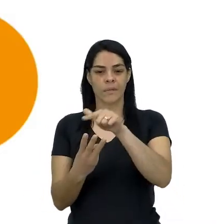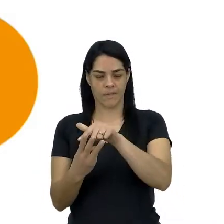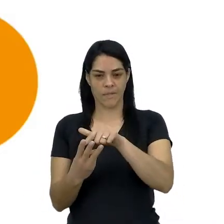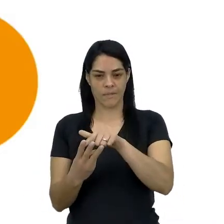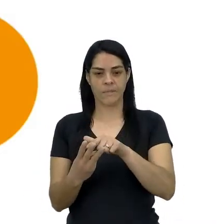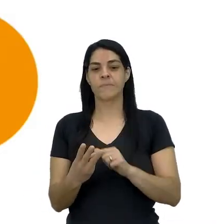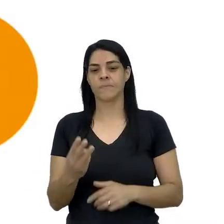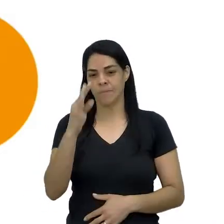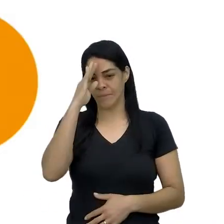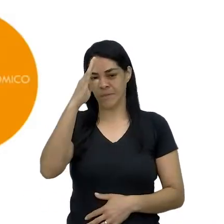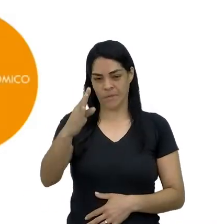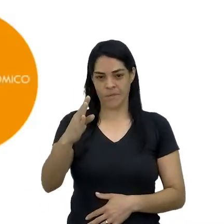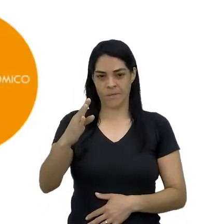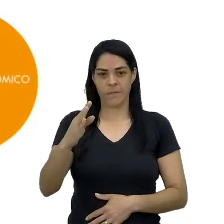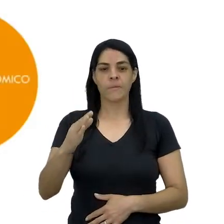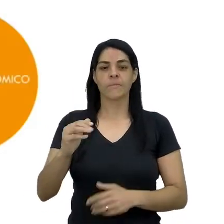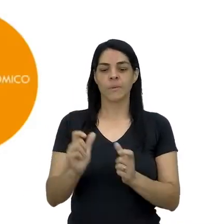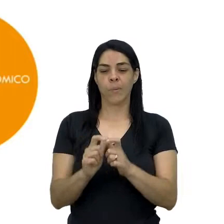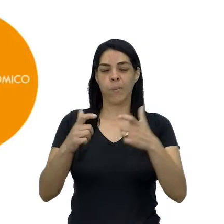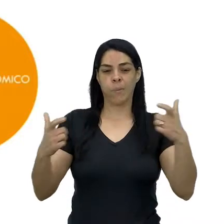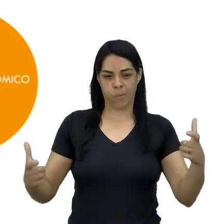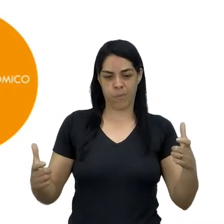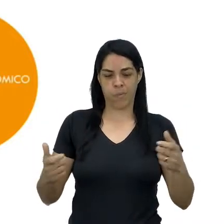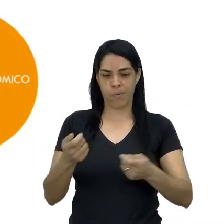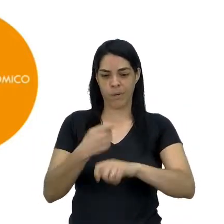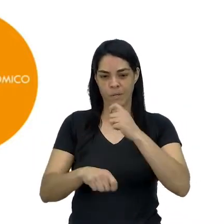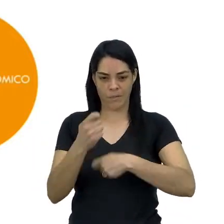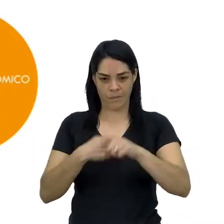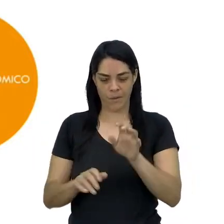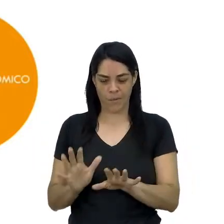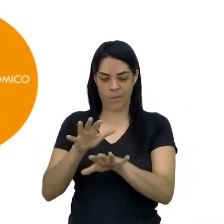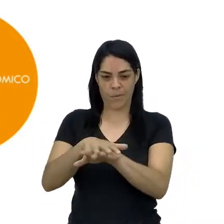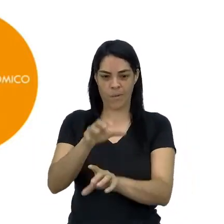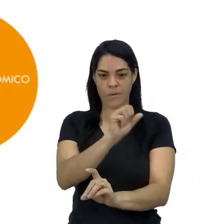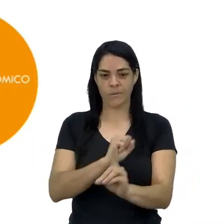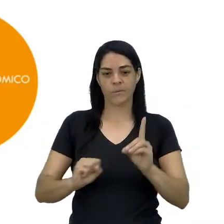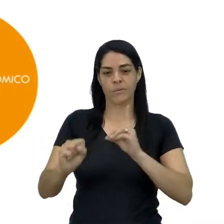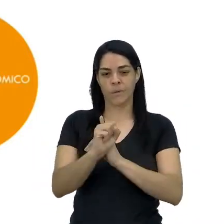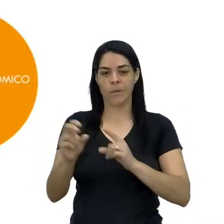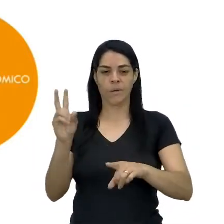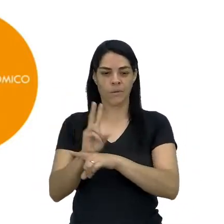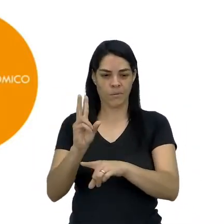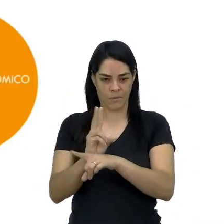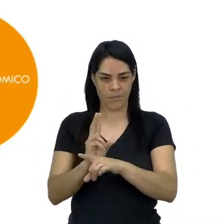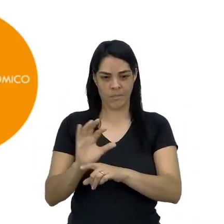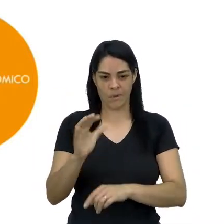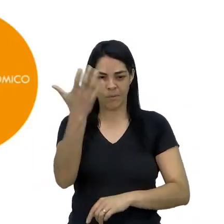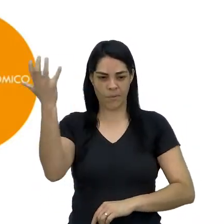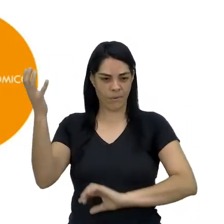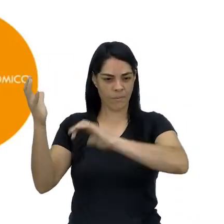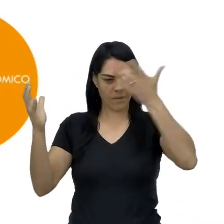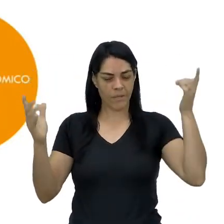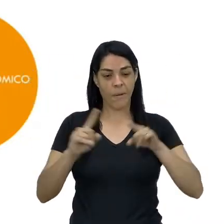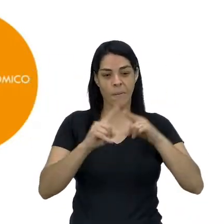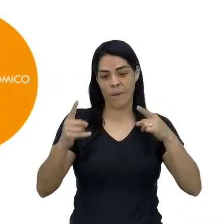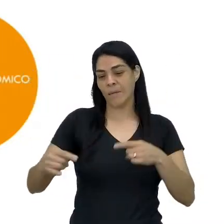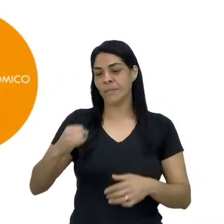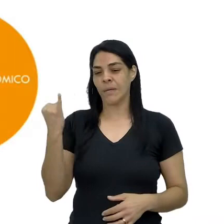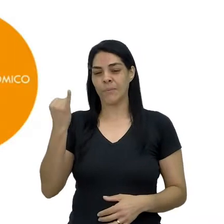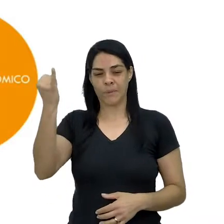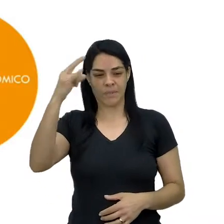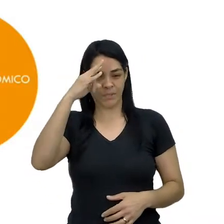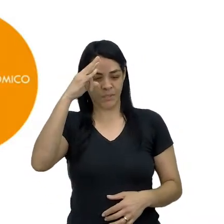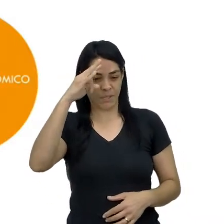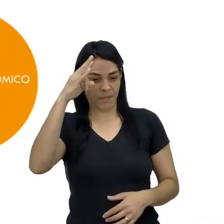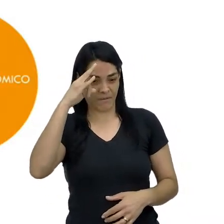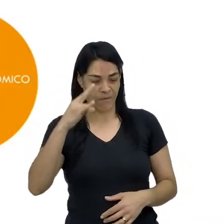principais: crescimento econômico, inclusão social e proteção ambiental. Mas é importante lembrar que